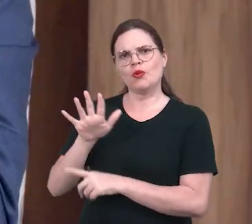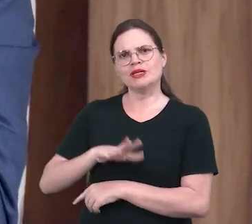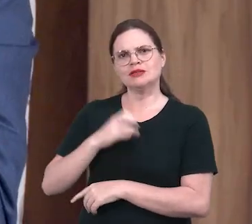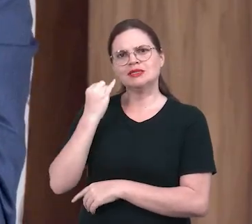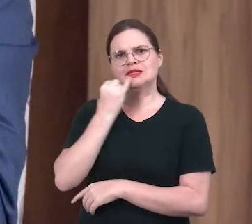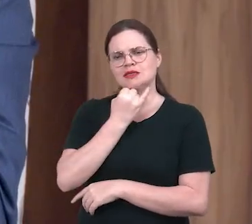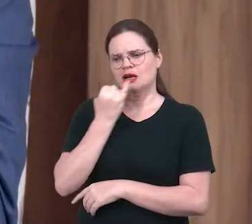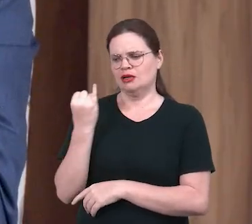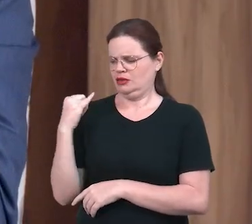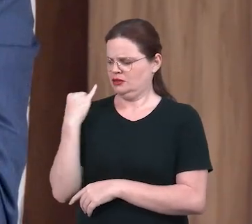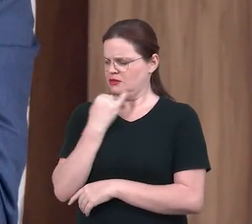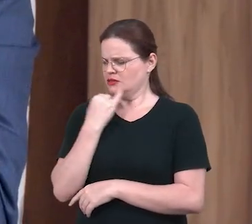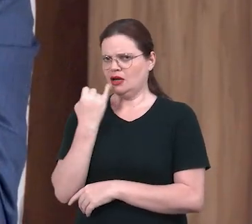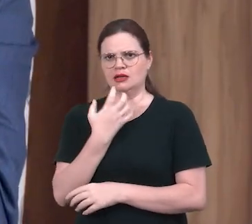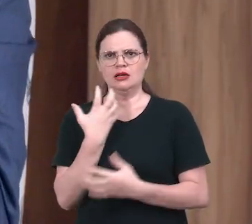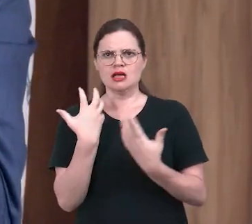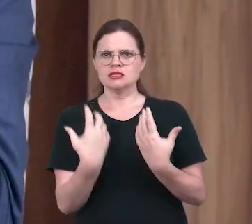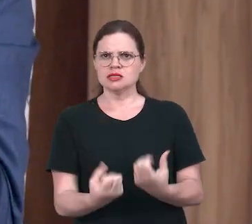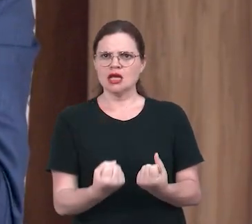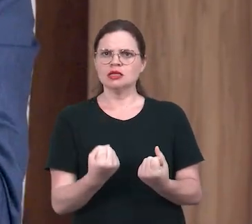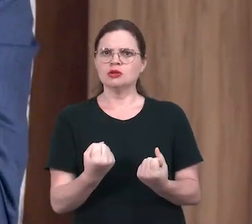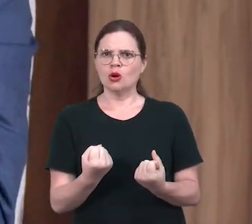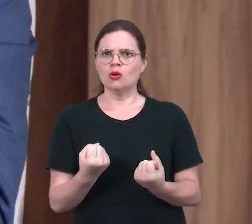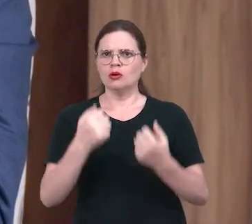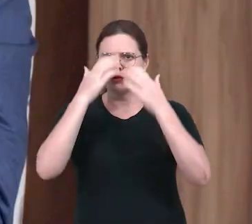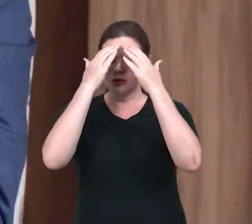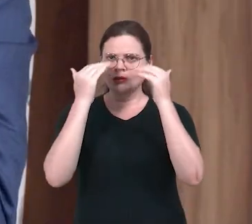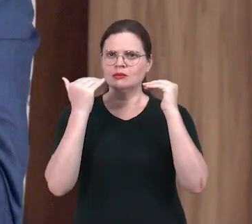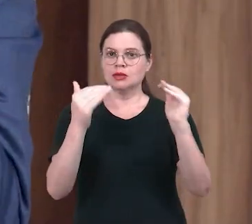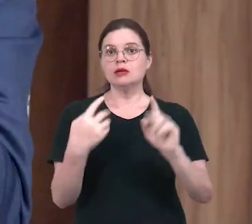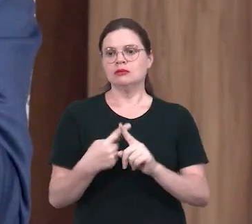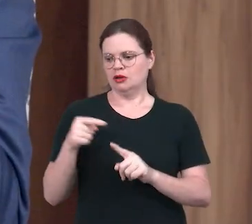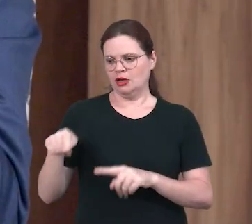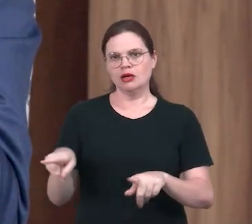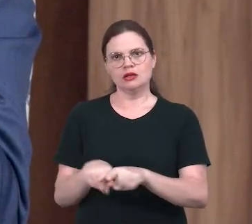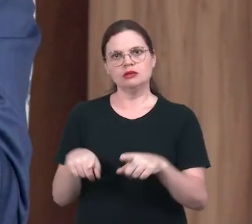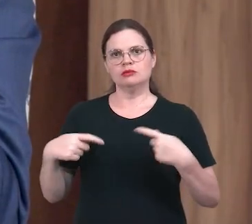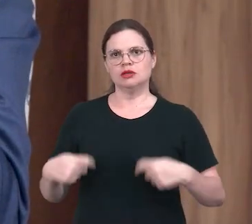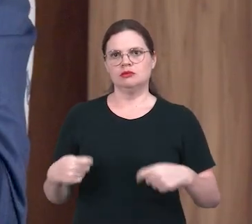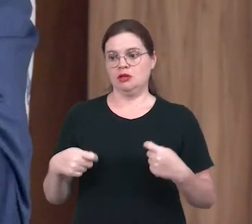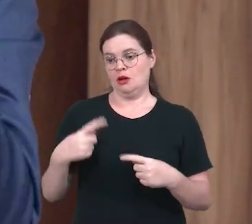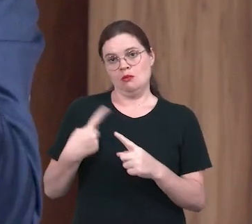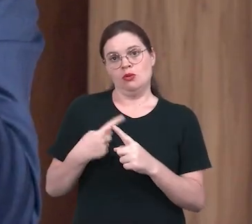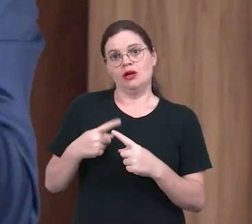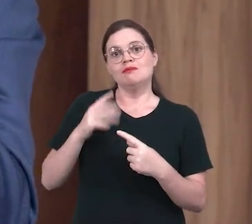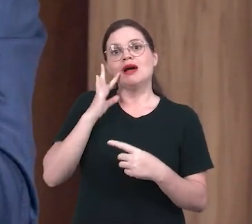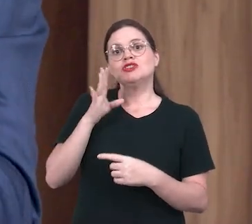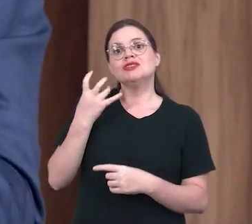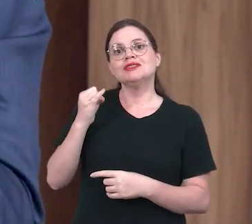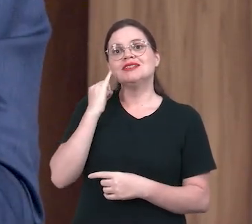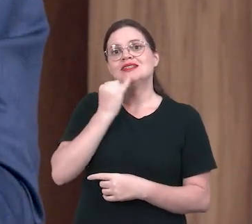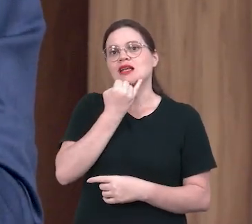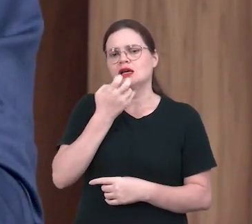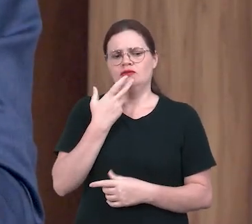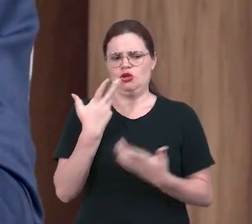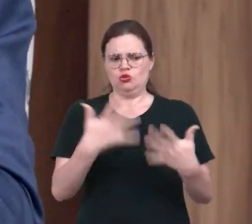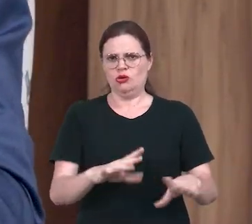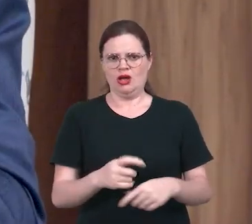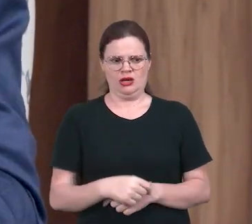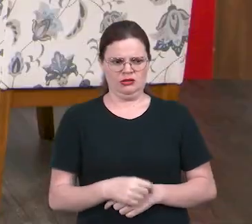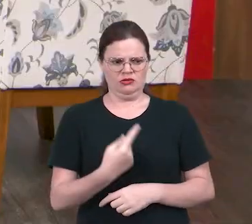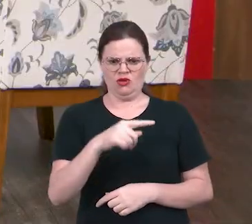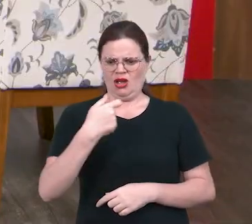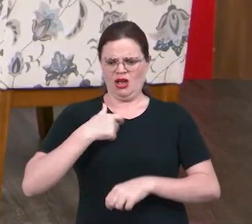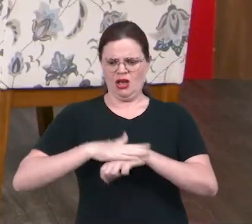como que Isaac aceitou e quis esse governo também? Porque tem uma aceitação dele. Ele podia dizer: Eu não quero. Eu não vai buscar, não.